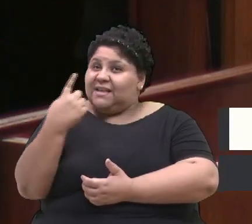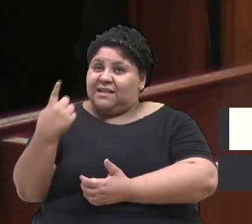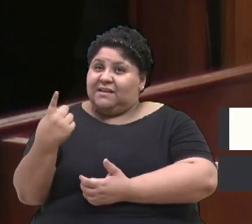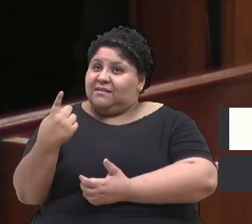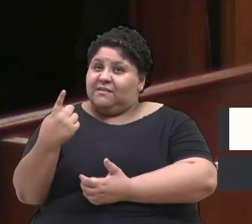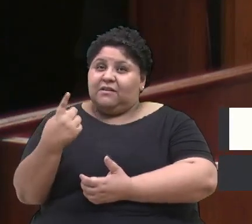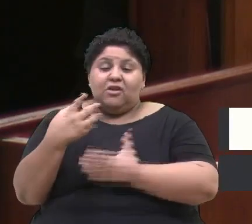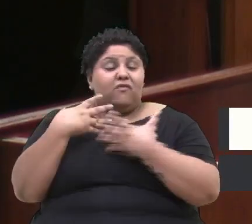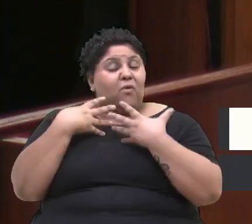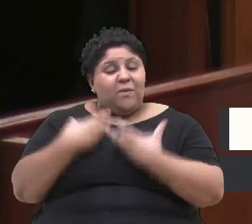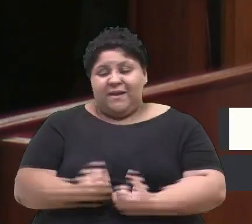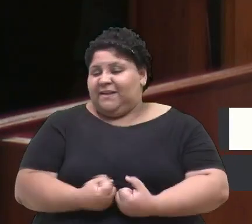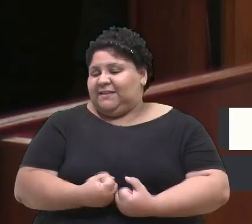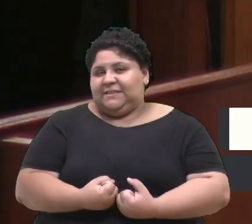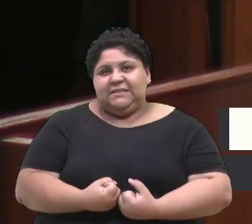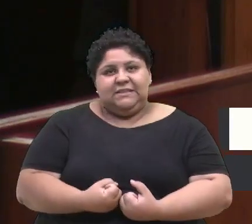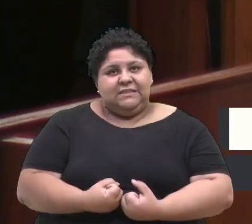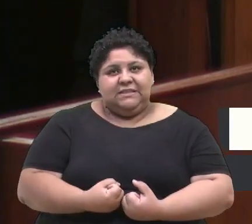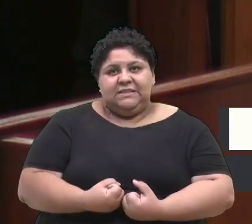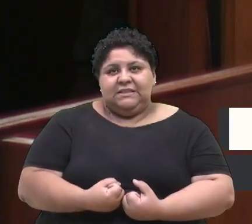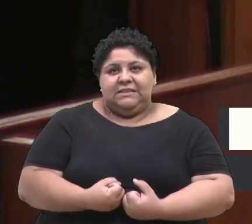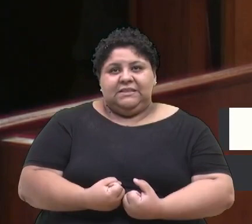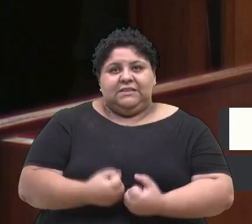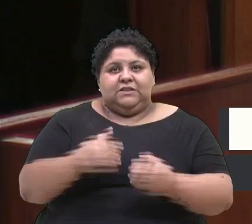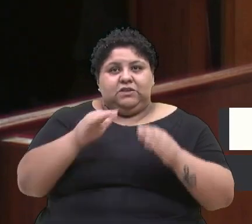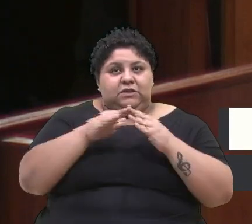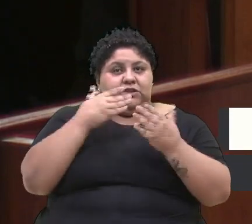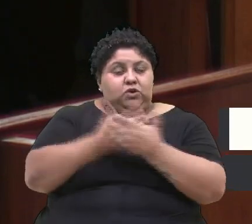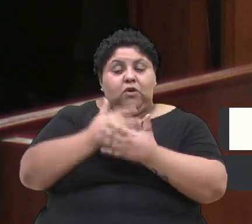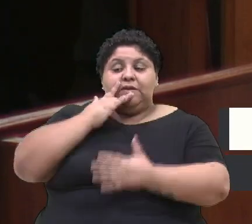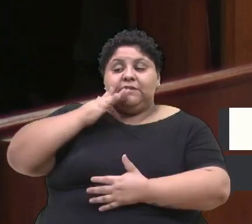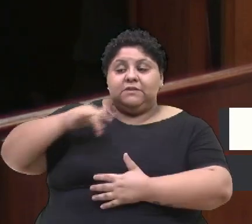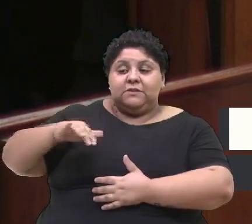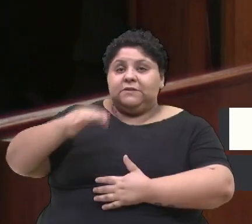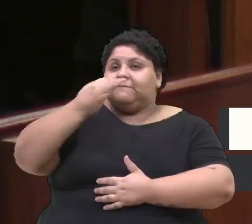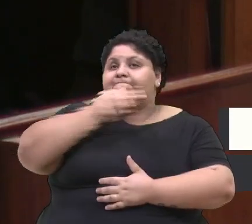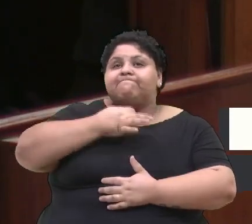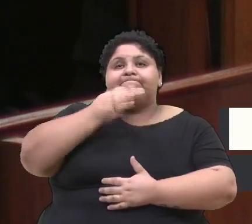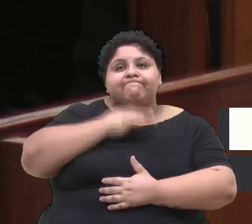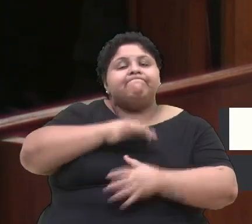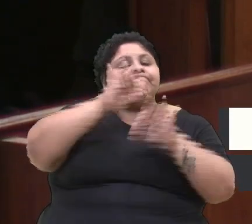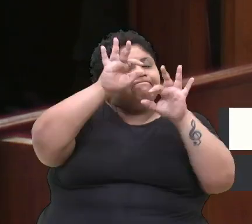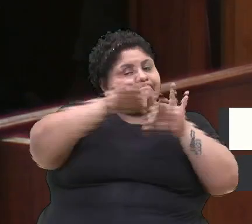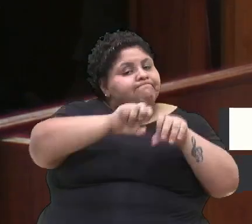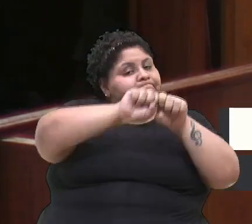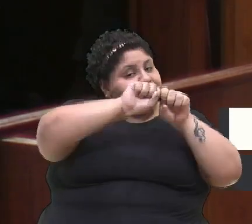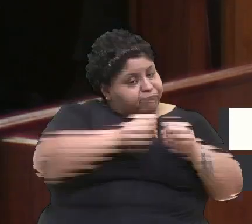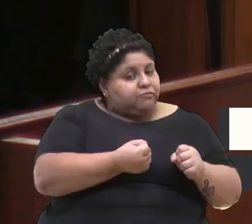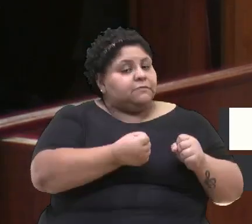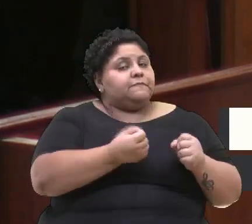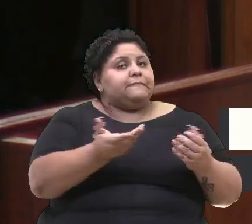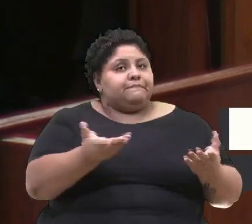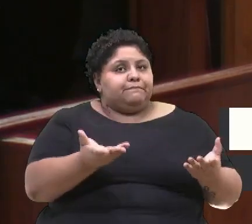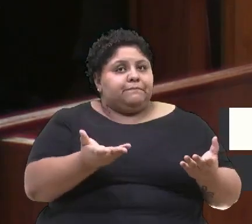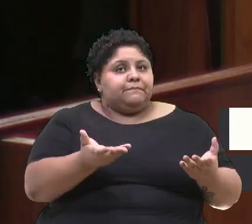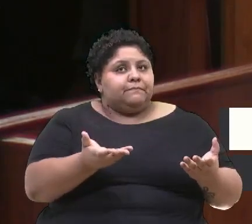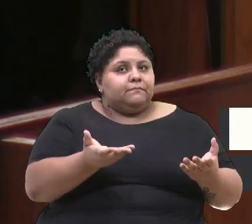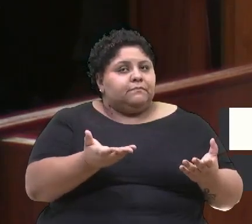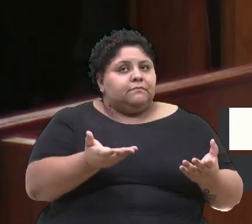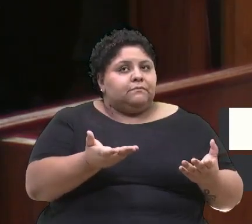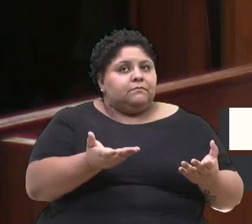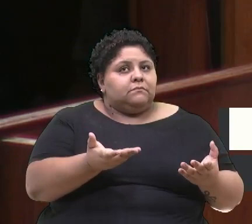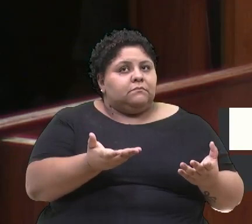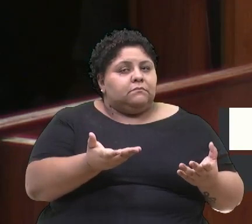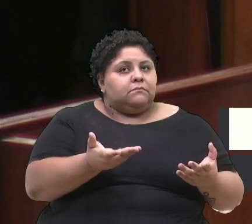As escolas infantil de Caxias do Sul vão quebrar. Vão quebrar. Não tem como sustentar